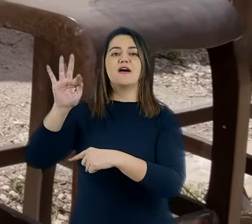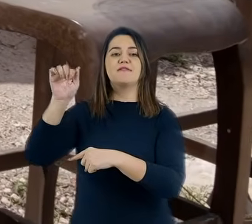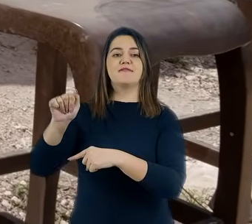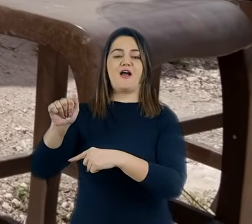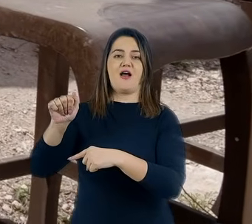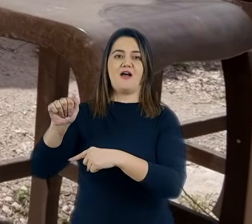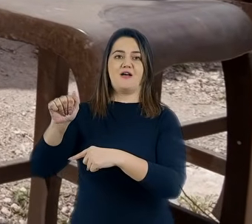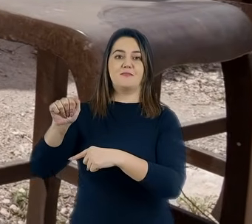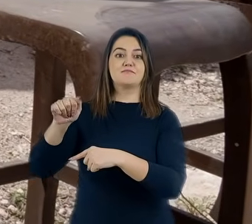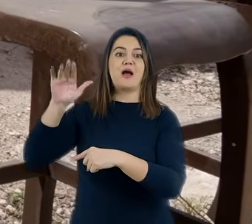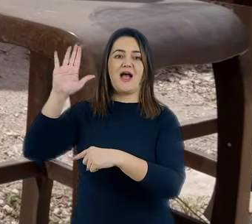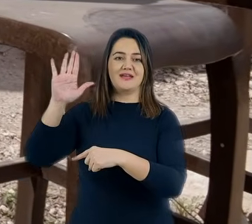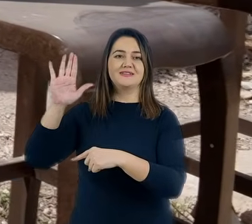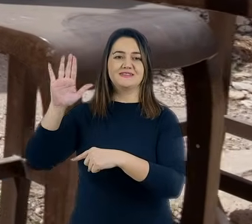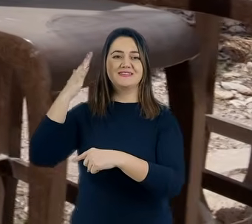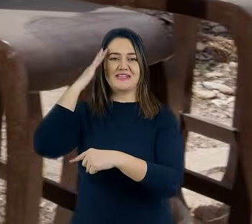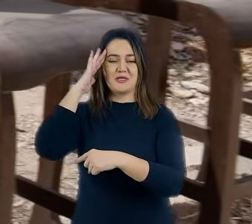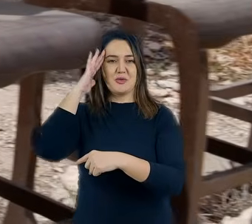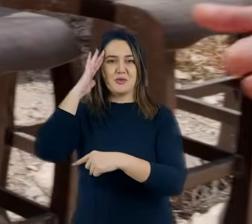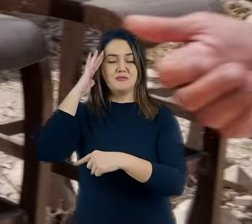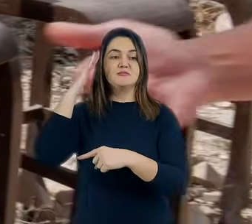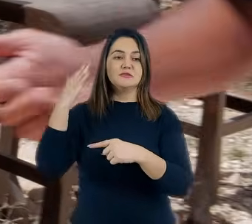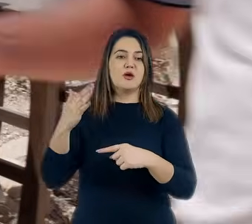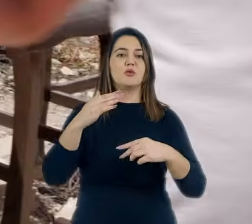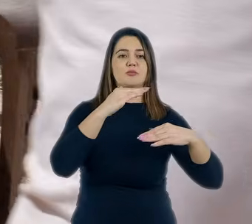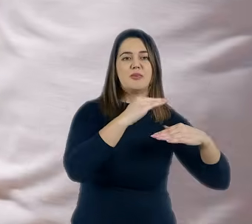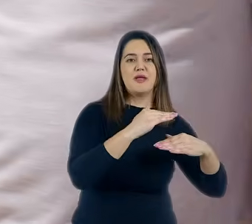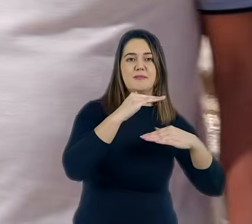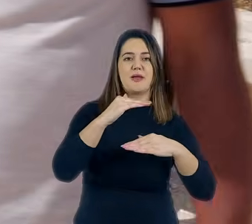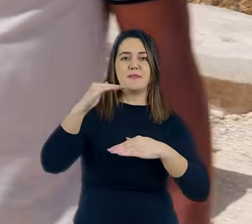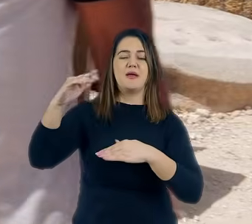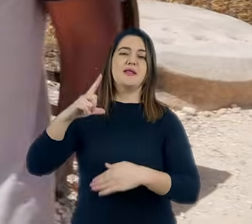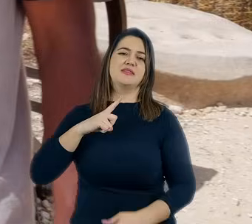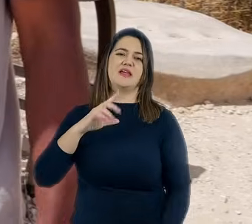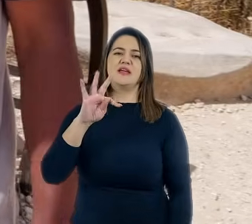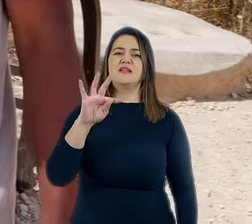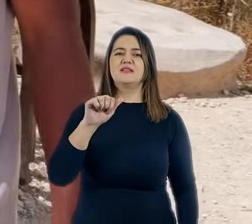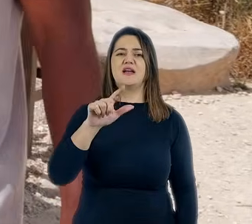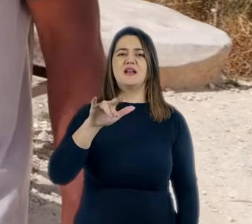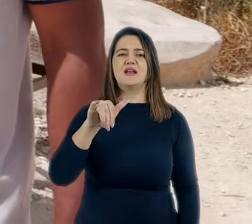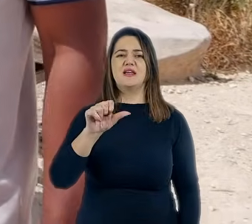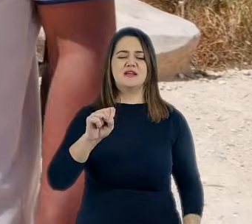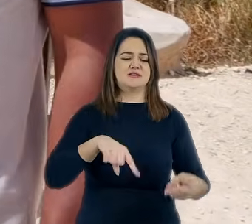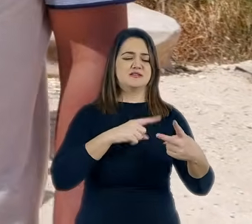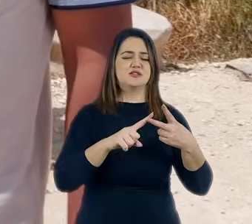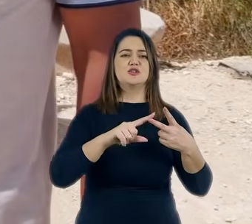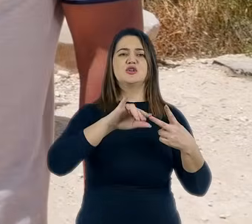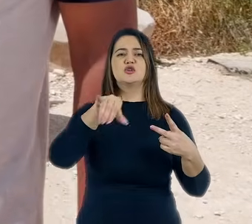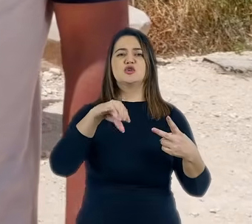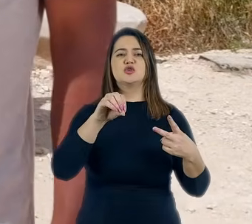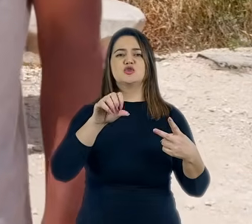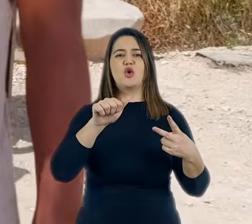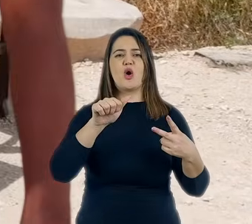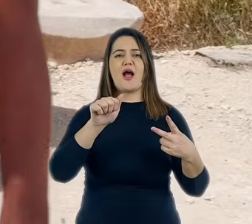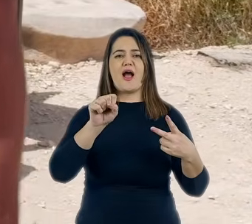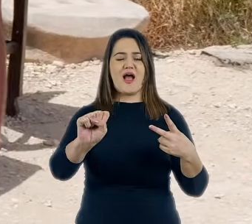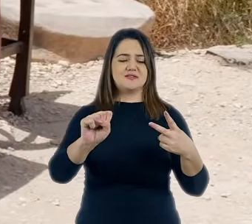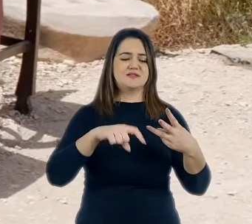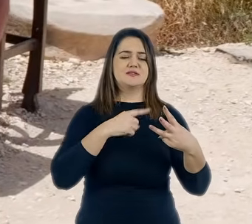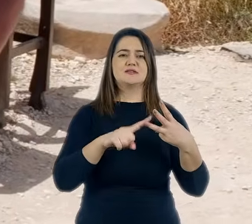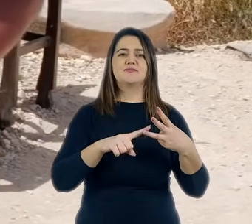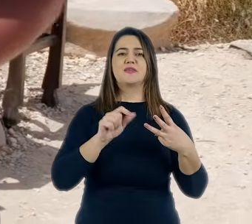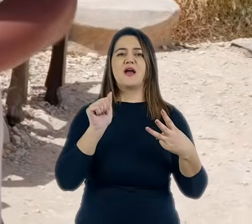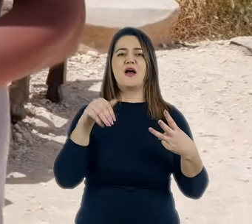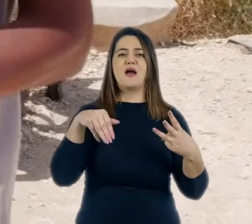governou menos tempo do que Asa. E assim por diante, você tem Atalia, Joás, Amazias, vários reis.